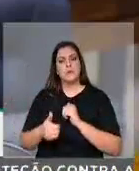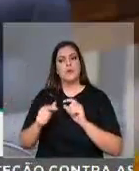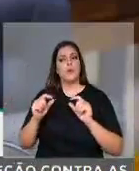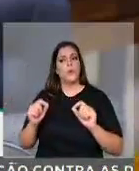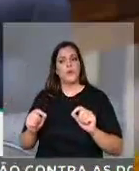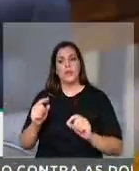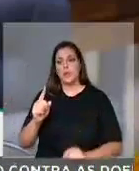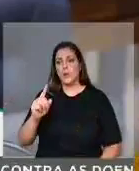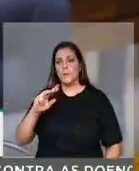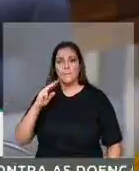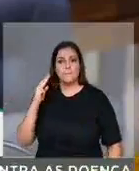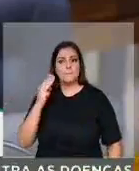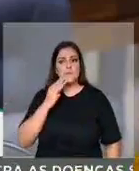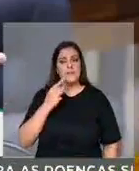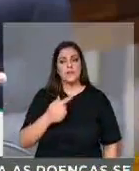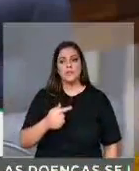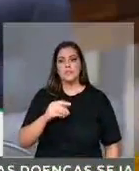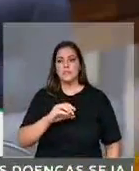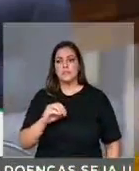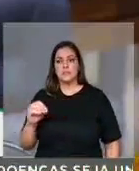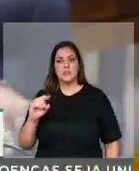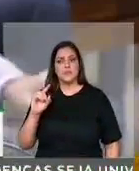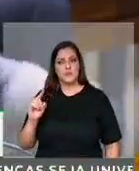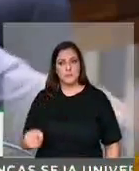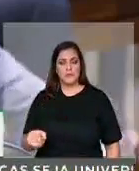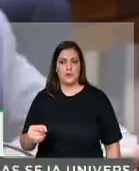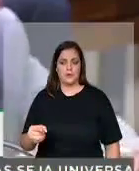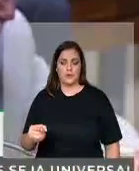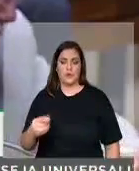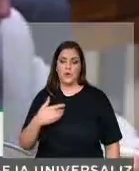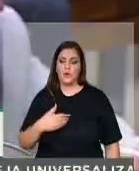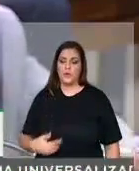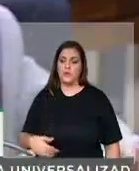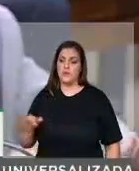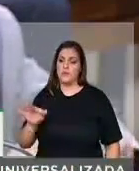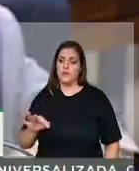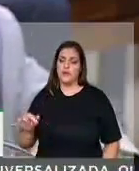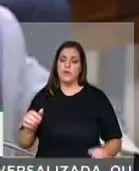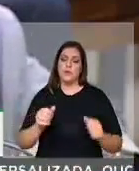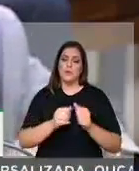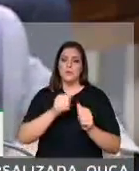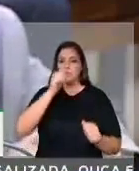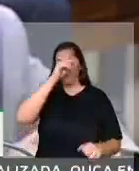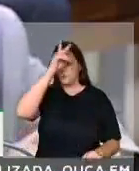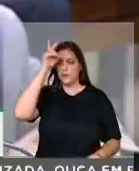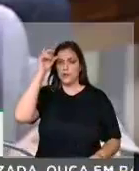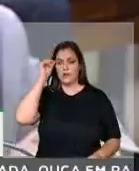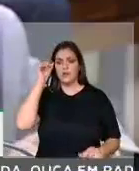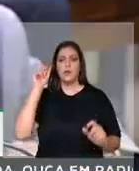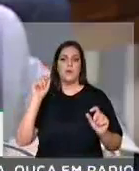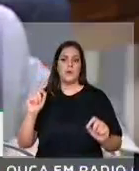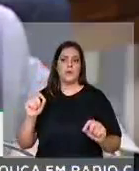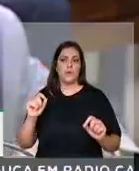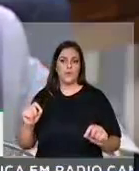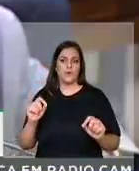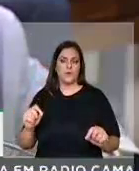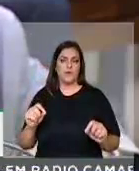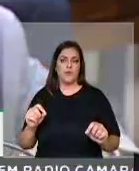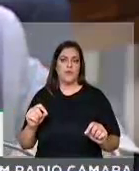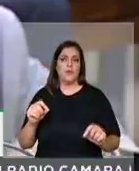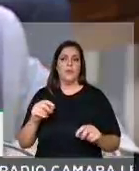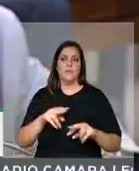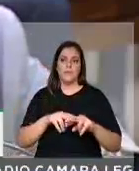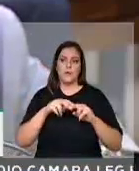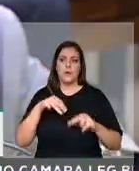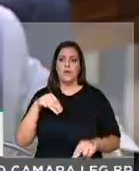de R$ 1.700.000 entre o governo federal e a prefeitura destinado a um espetáculo de